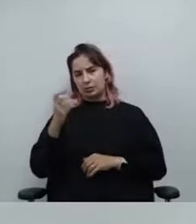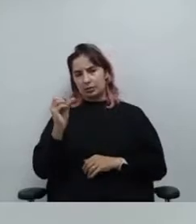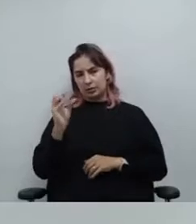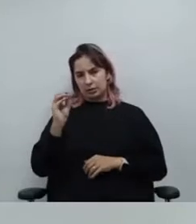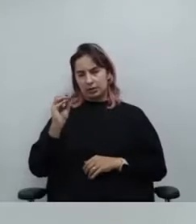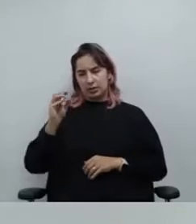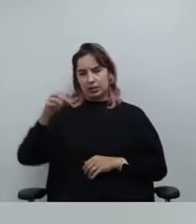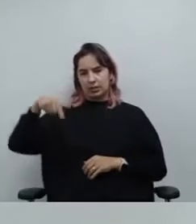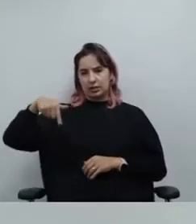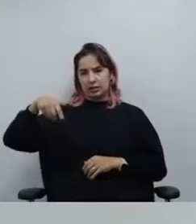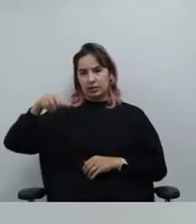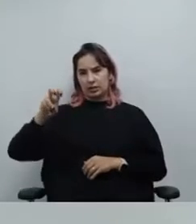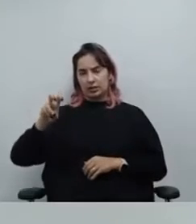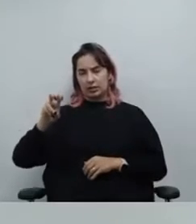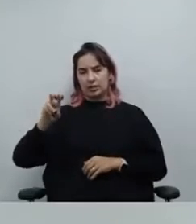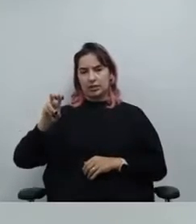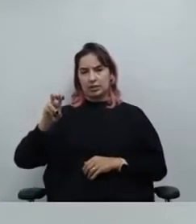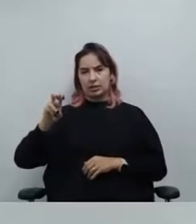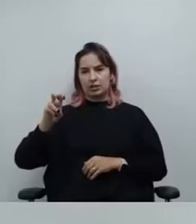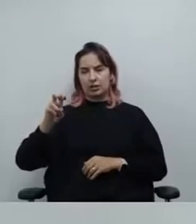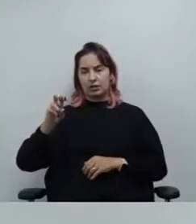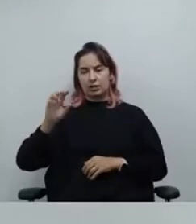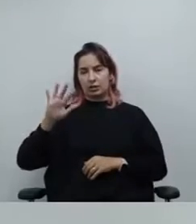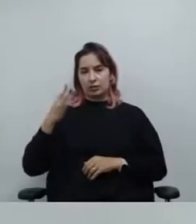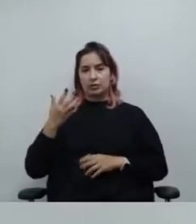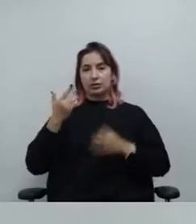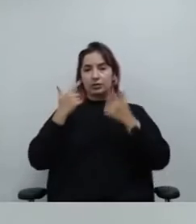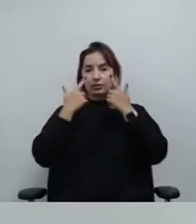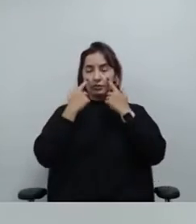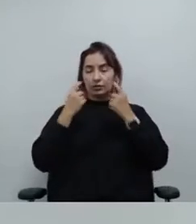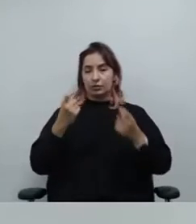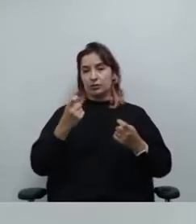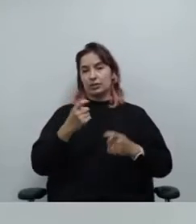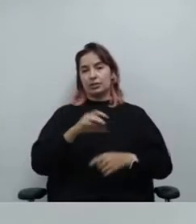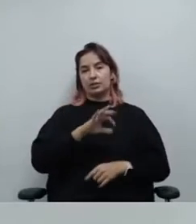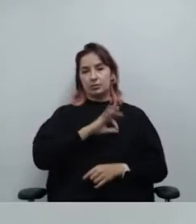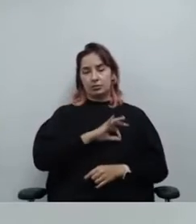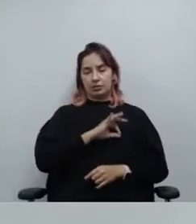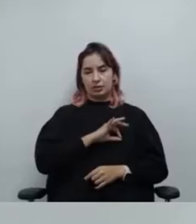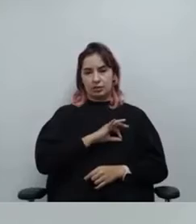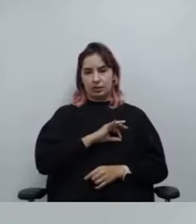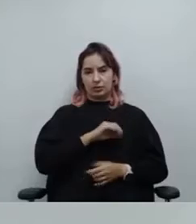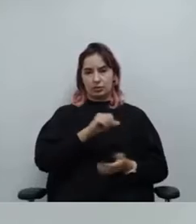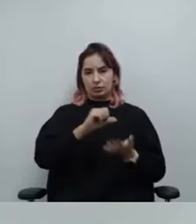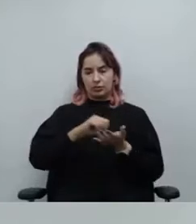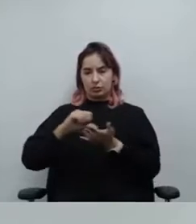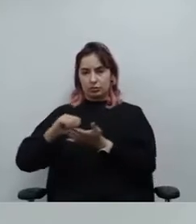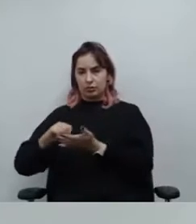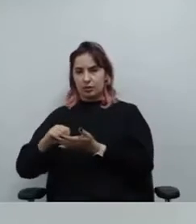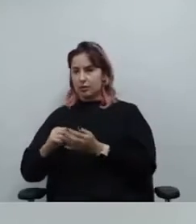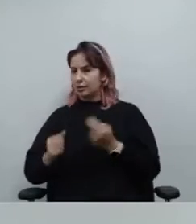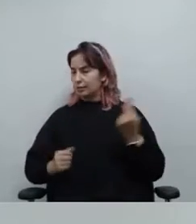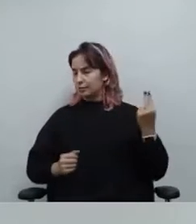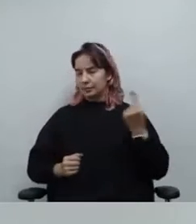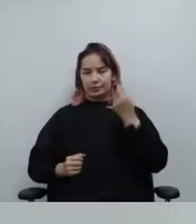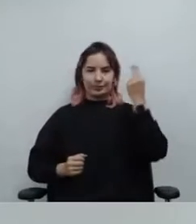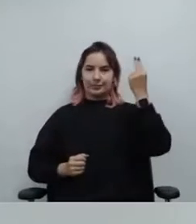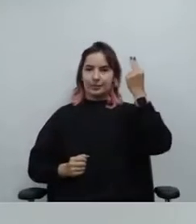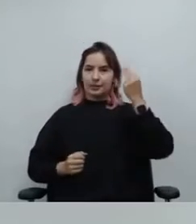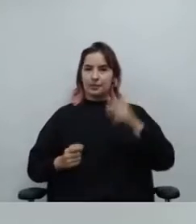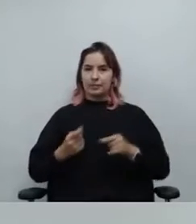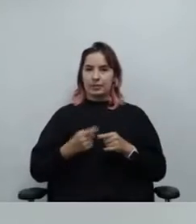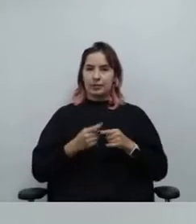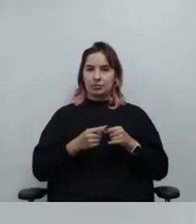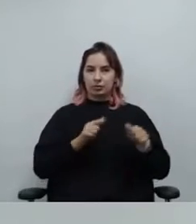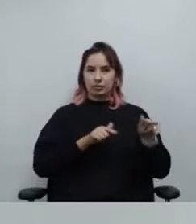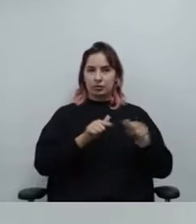até 2015, 75 casos individuais de violência policial na estrutura do núcleo. Por óbvio, isso se mostrou impossível, né, porque a atuação no